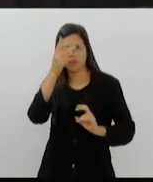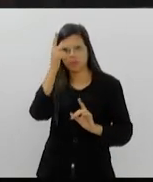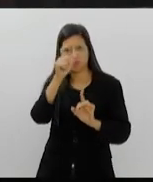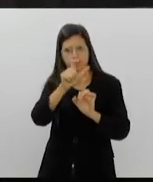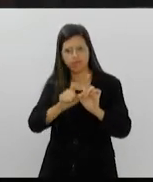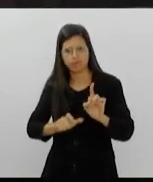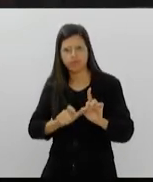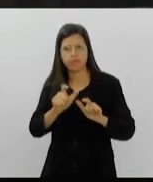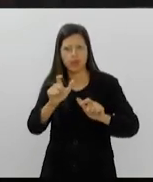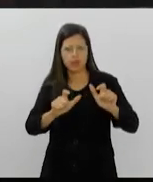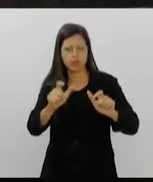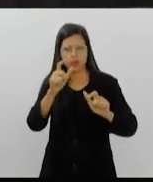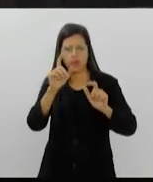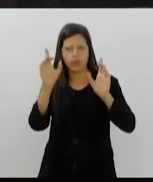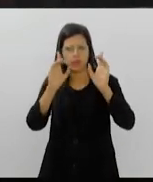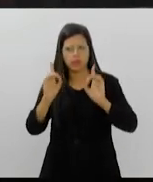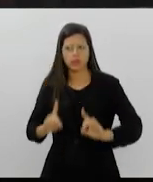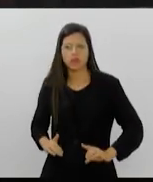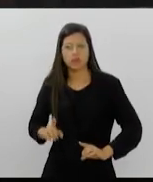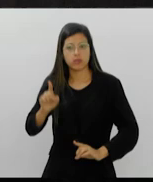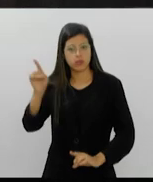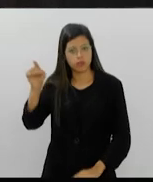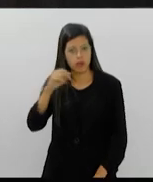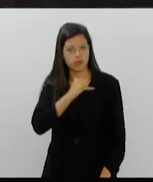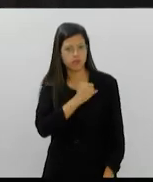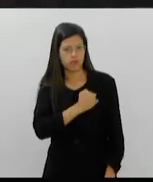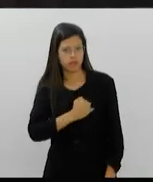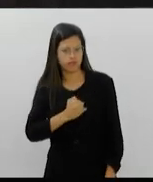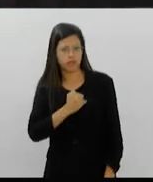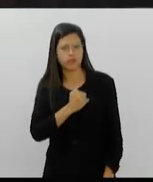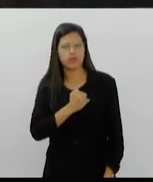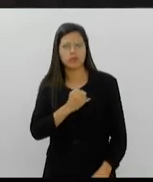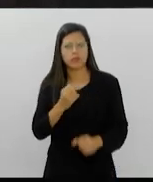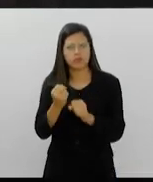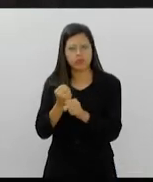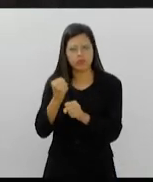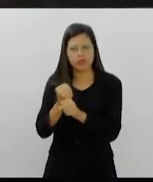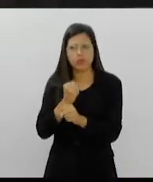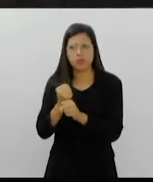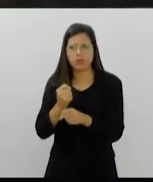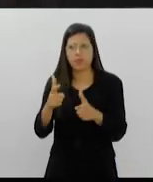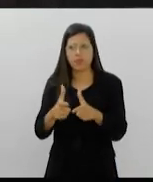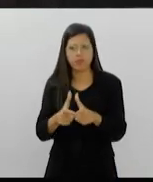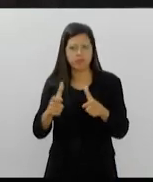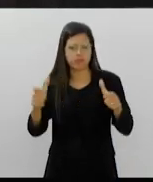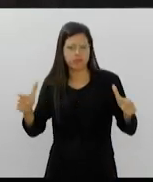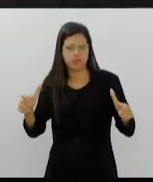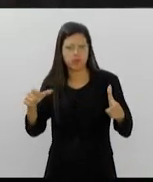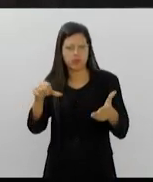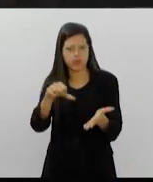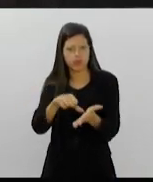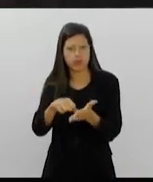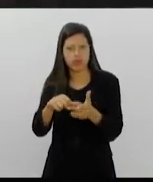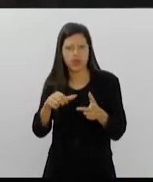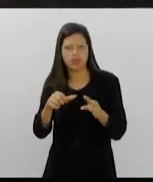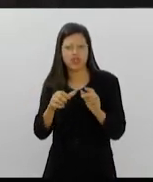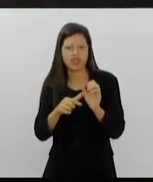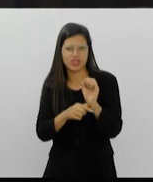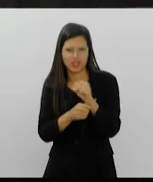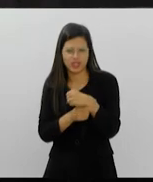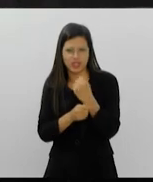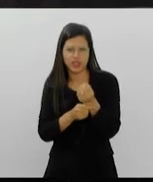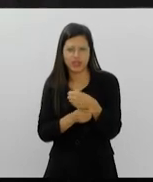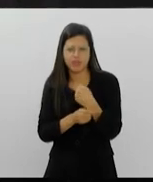com deficiência, e lá em São João construímos a maior e mais moderna unidade de reabilitação do Estado do